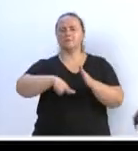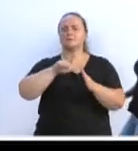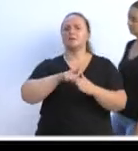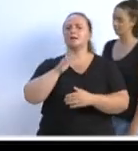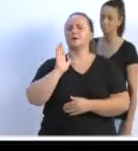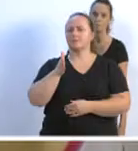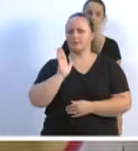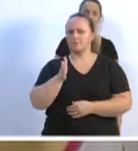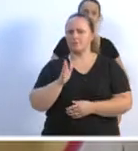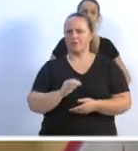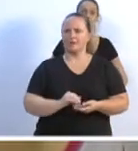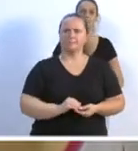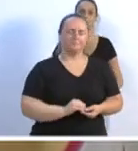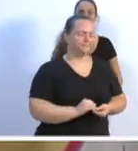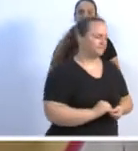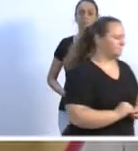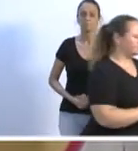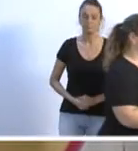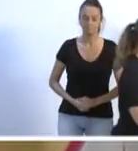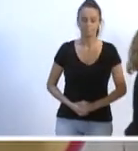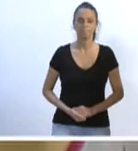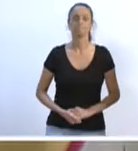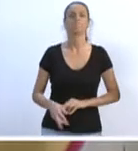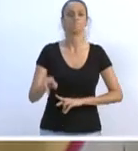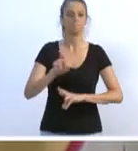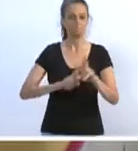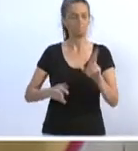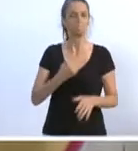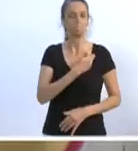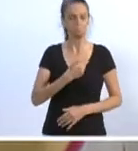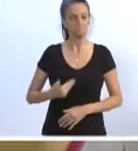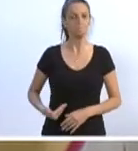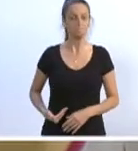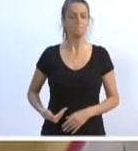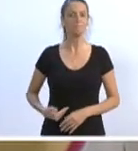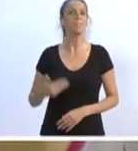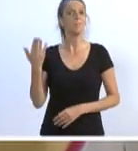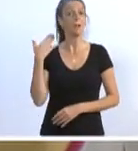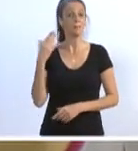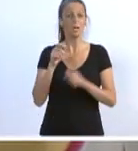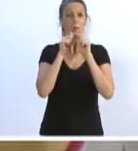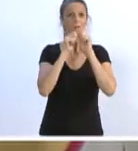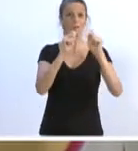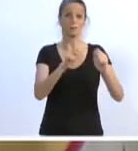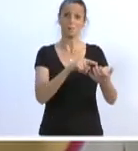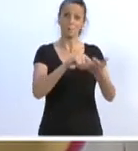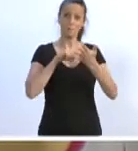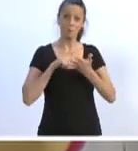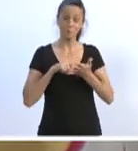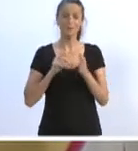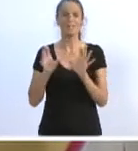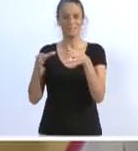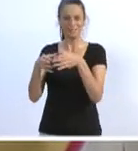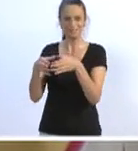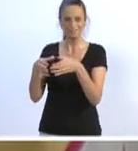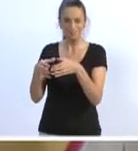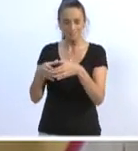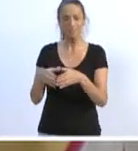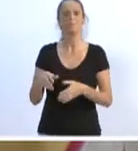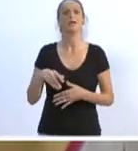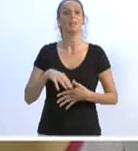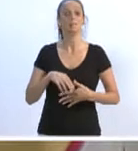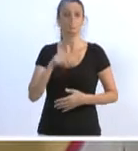tem uma amizade uma relação de amizade lá que me foi apresentado através do meu assessor o edson lourenço a presidente